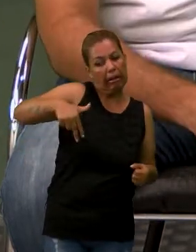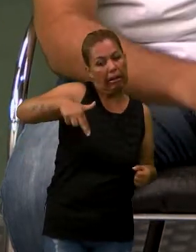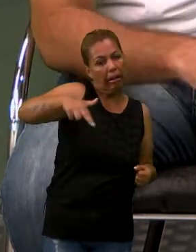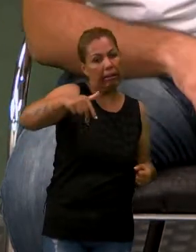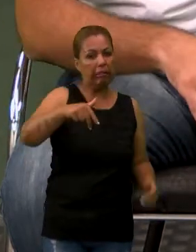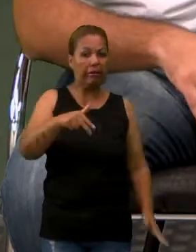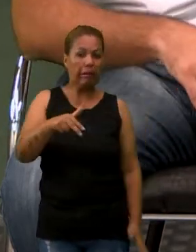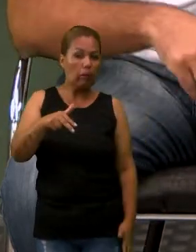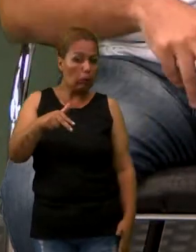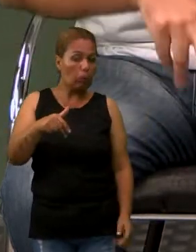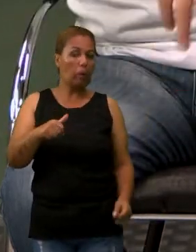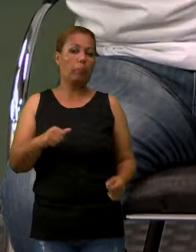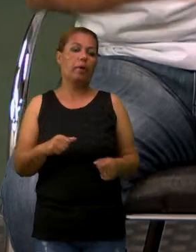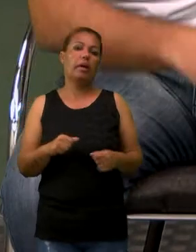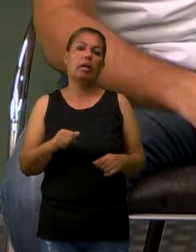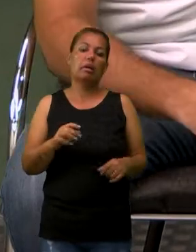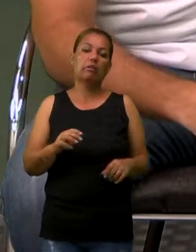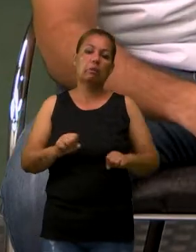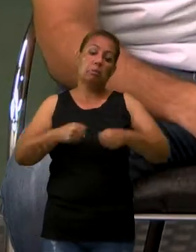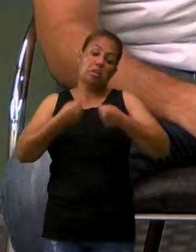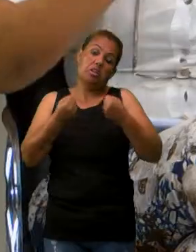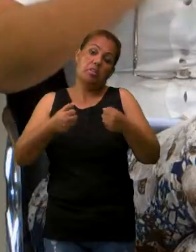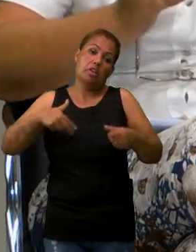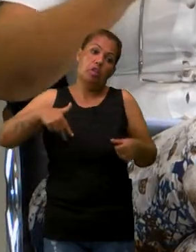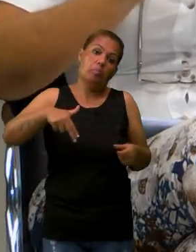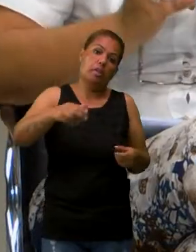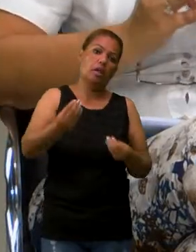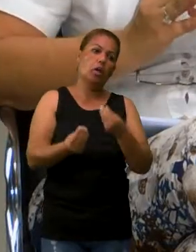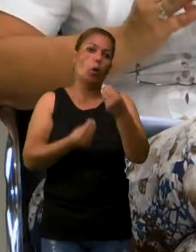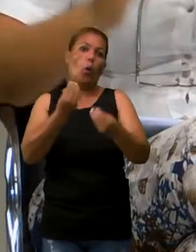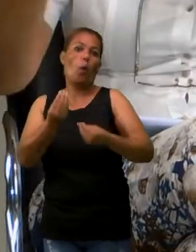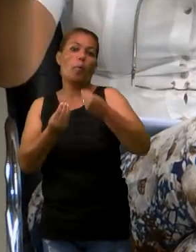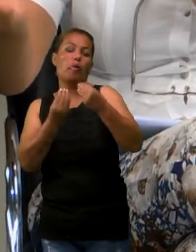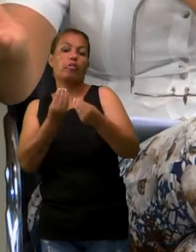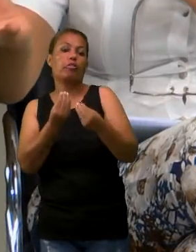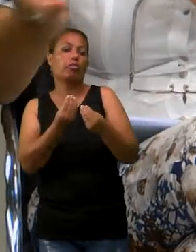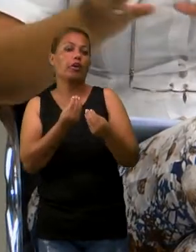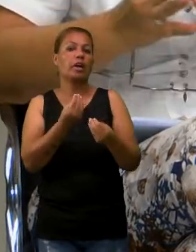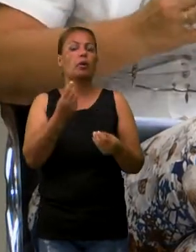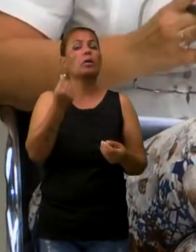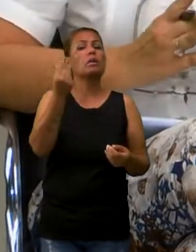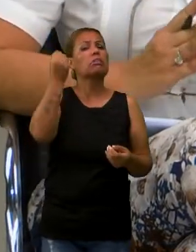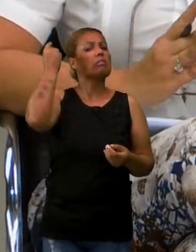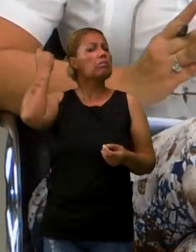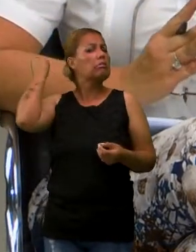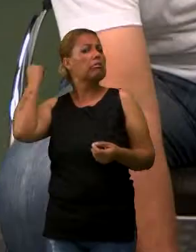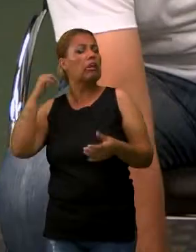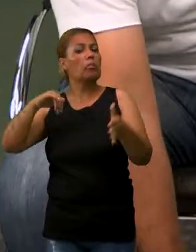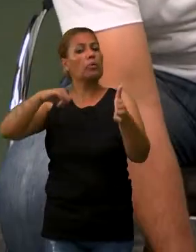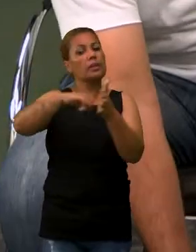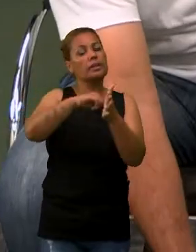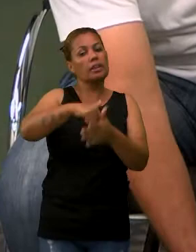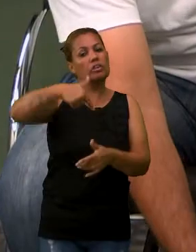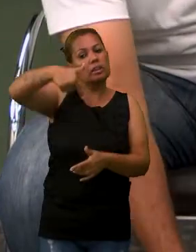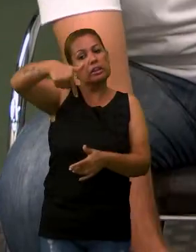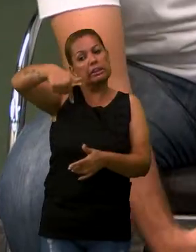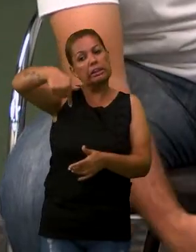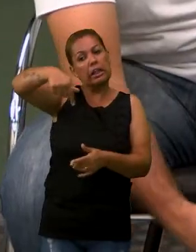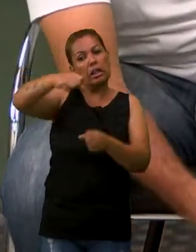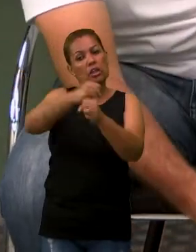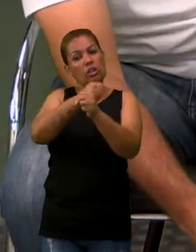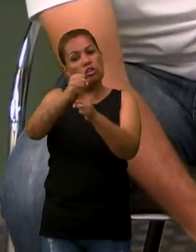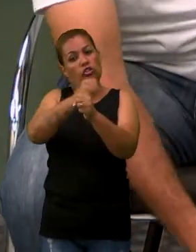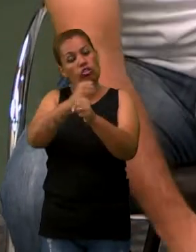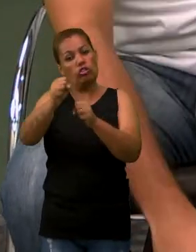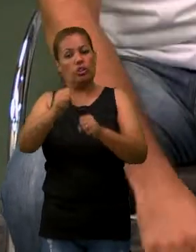mas é mais forças para andar e como foi essa reabilitação há quanto tempo acontecido exatamente sete anos pouco